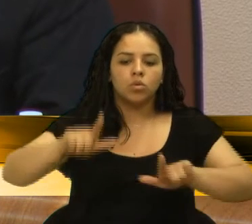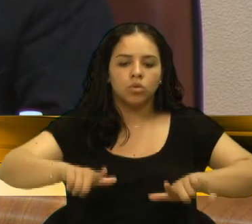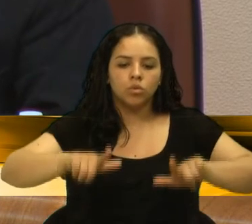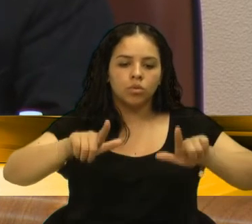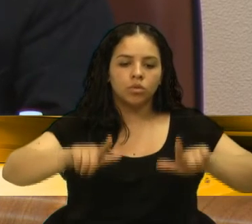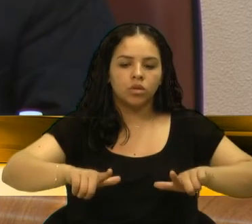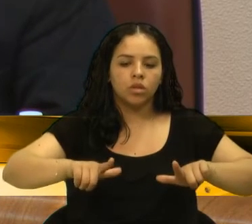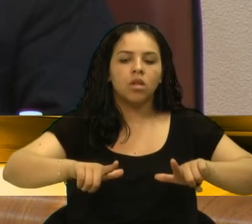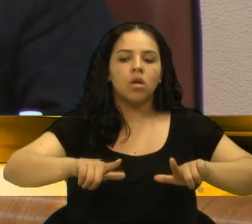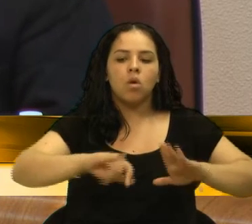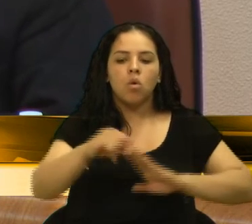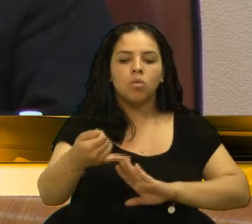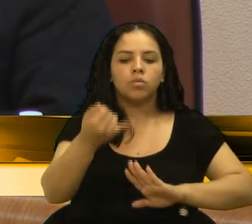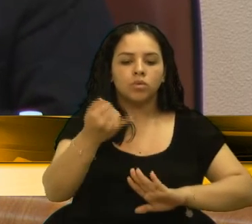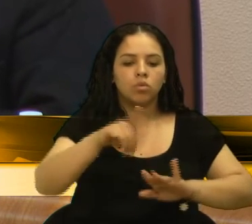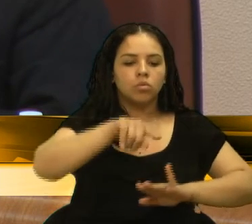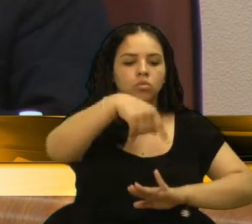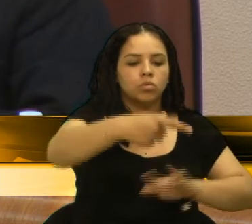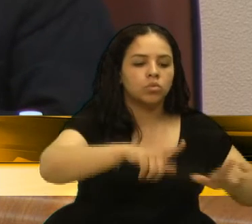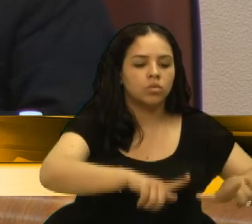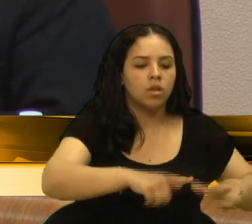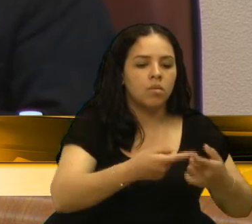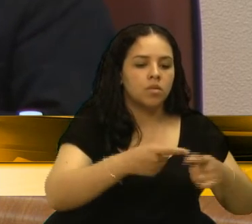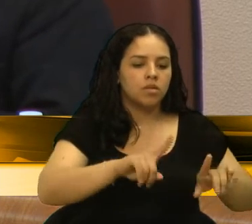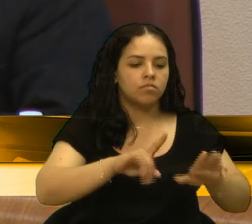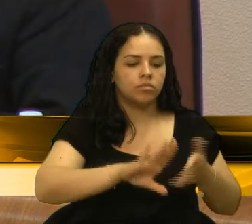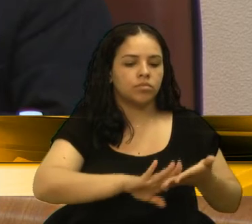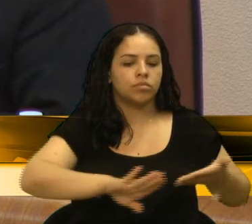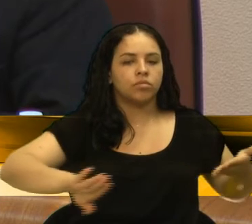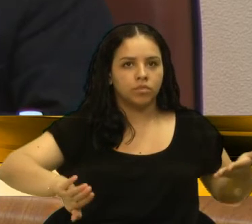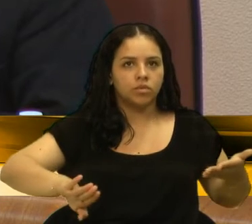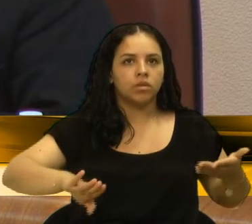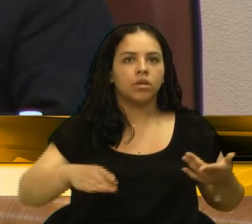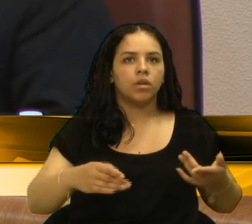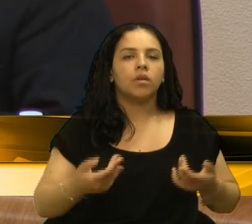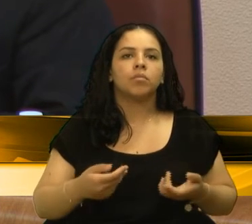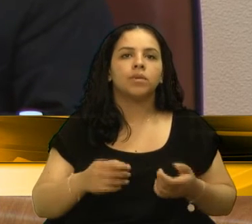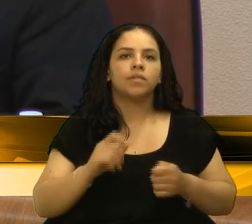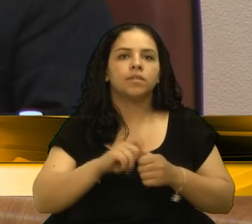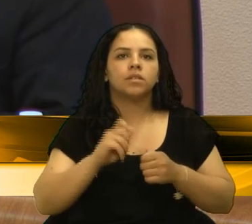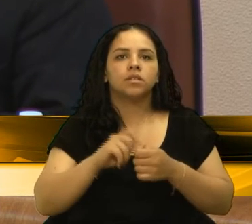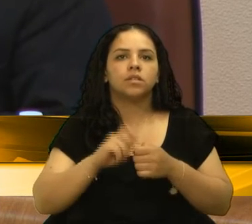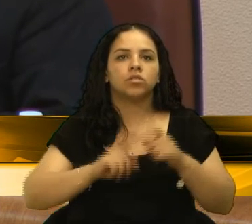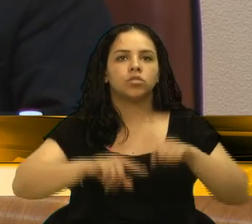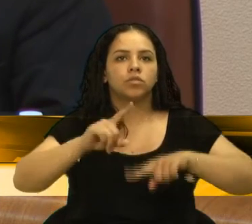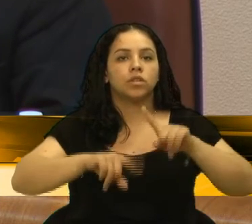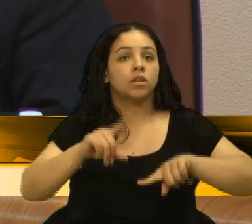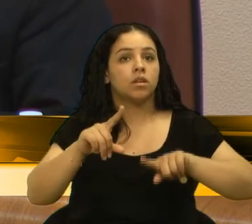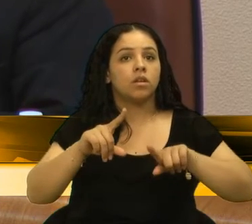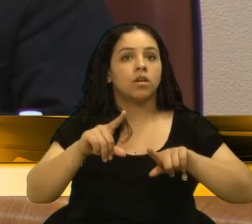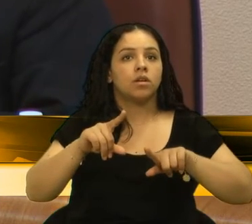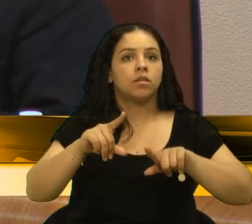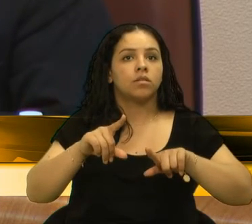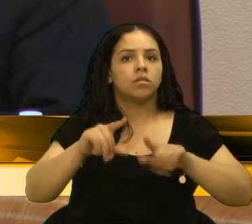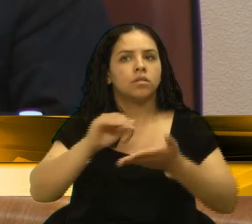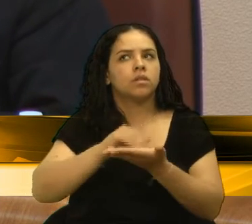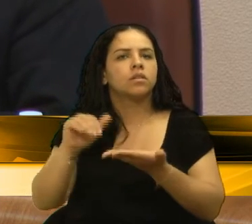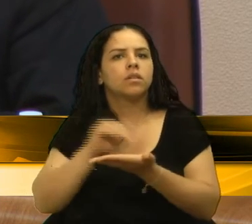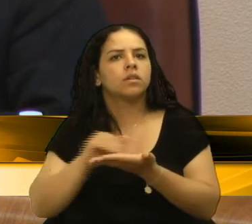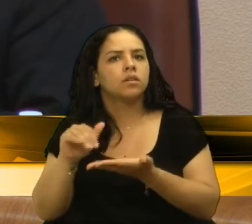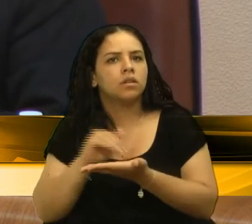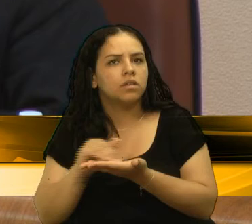outro espaço, ou simplesmente houve indeferimento da praça para a realização? Senhora Mirângela Rossi, com